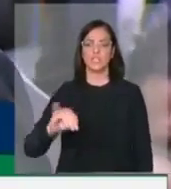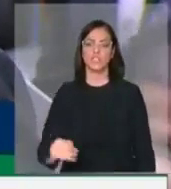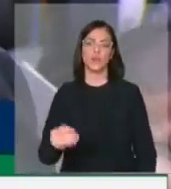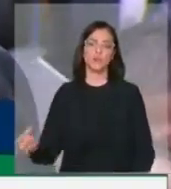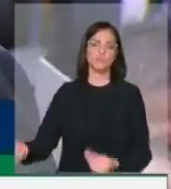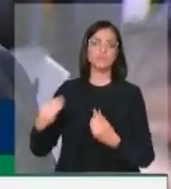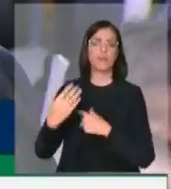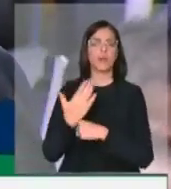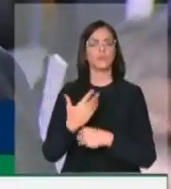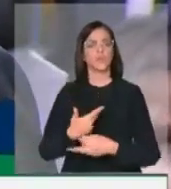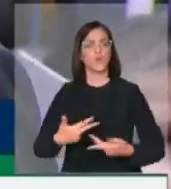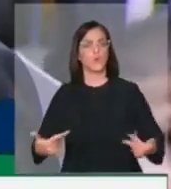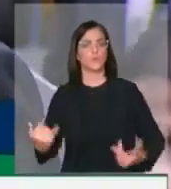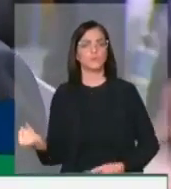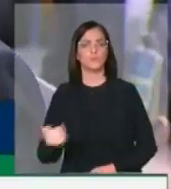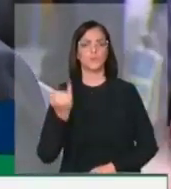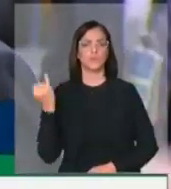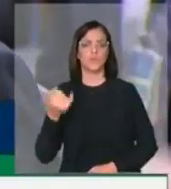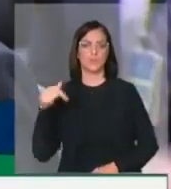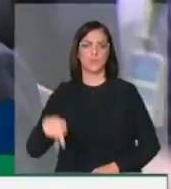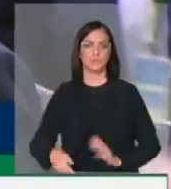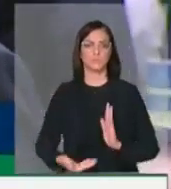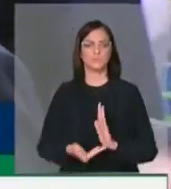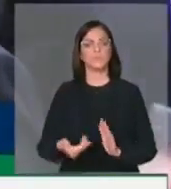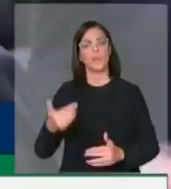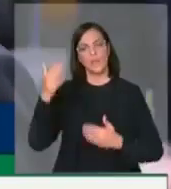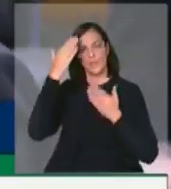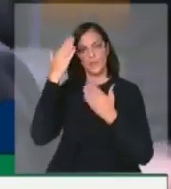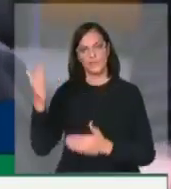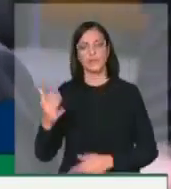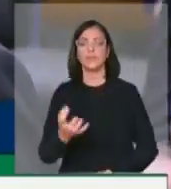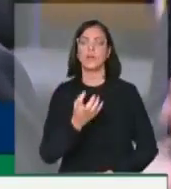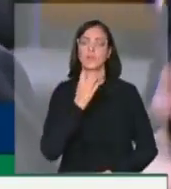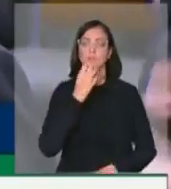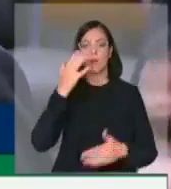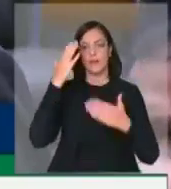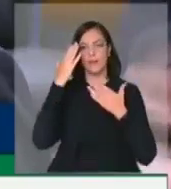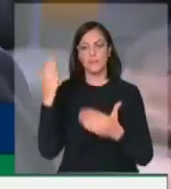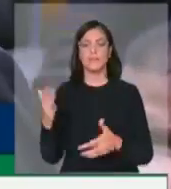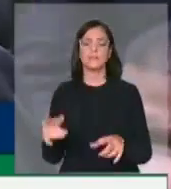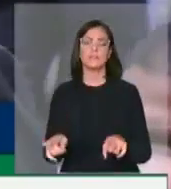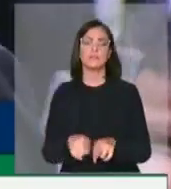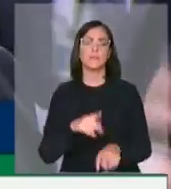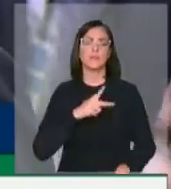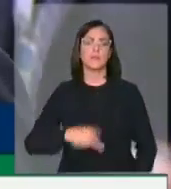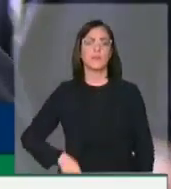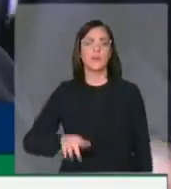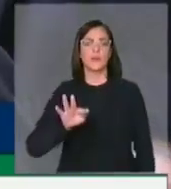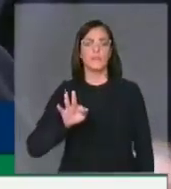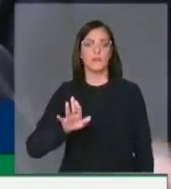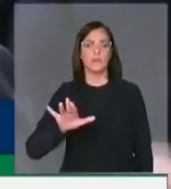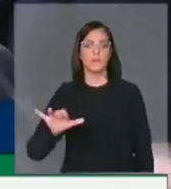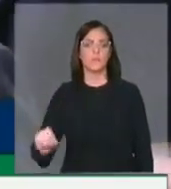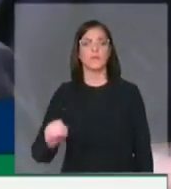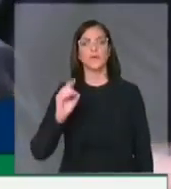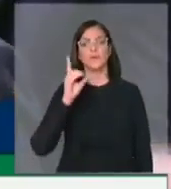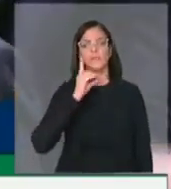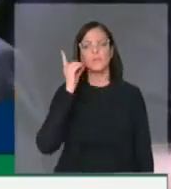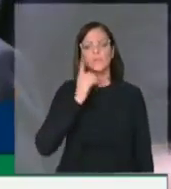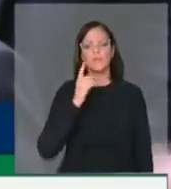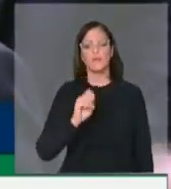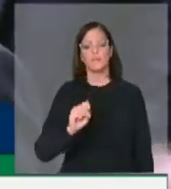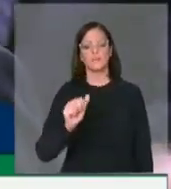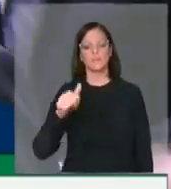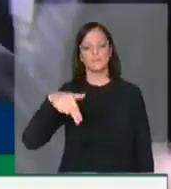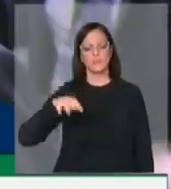à Câmara Federal. O agradecimento nosso do presidente Rodrigo Maia, do presidente Fábio Tradi, deputado Santini